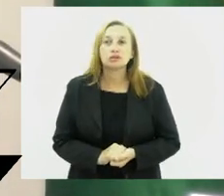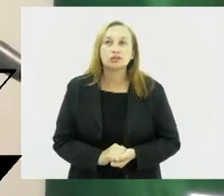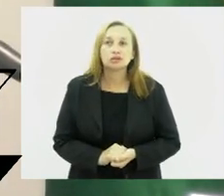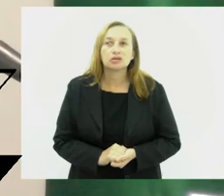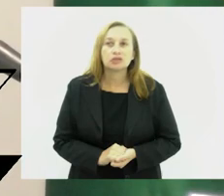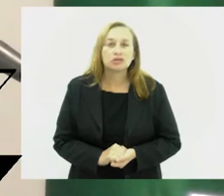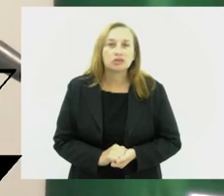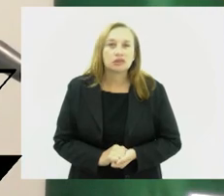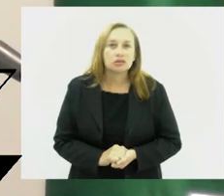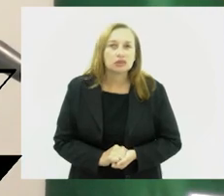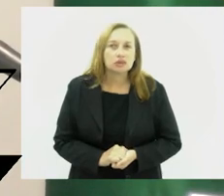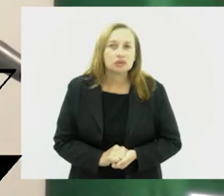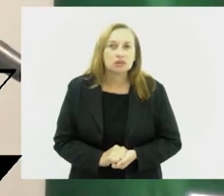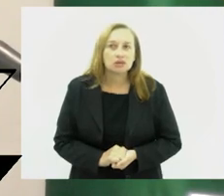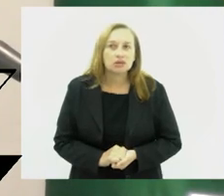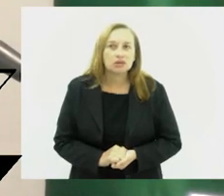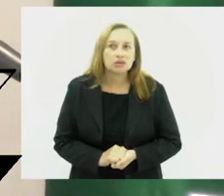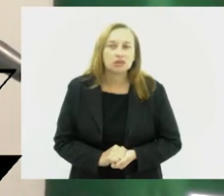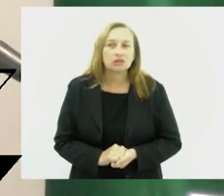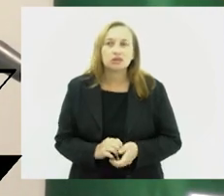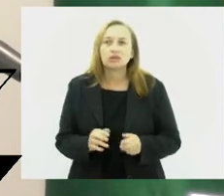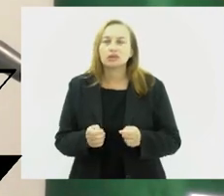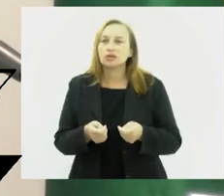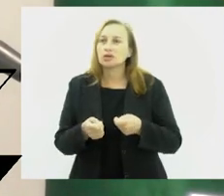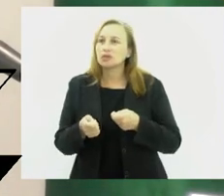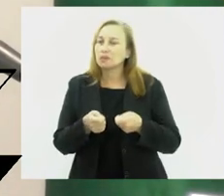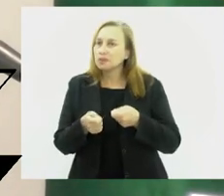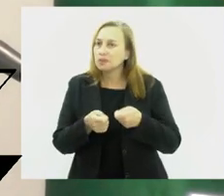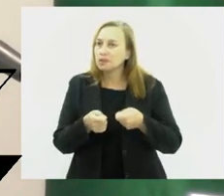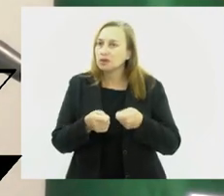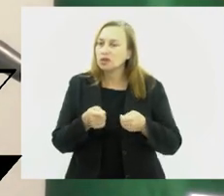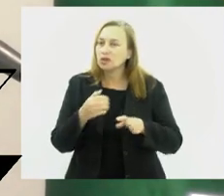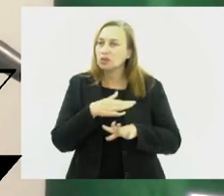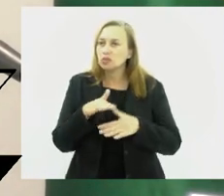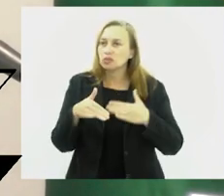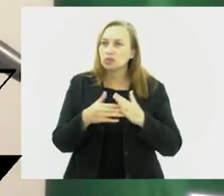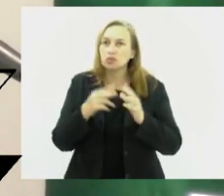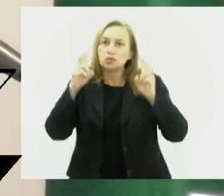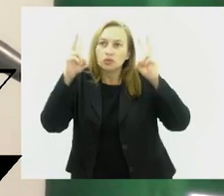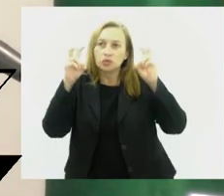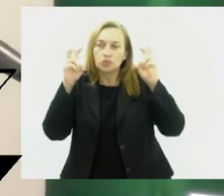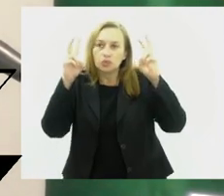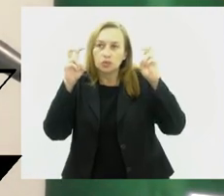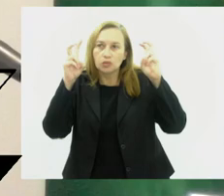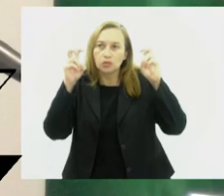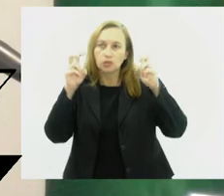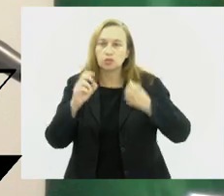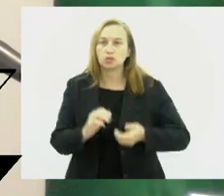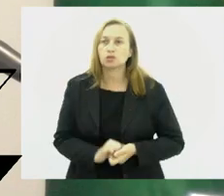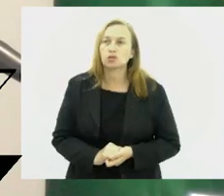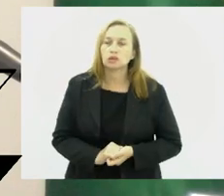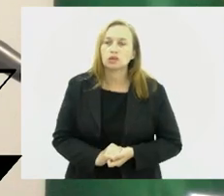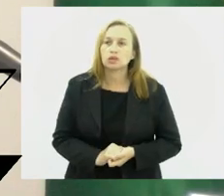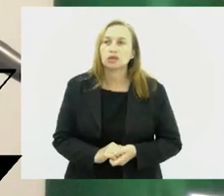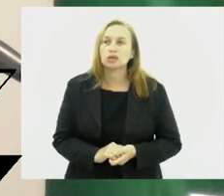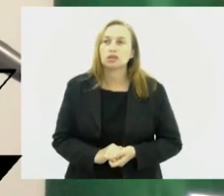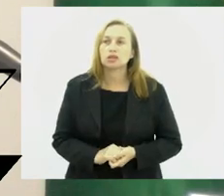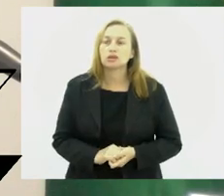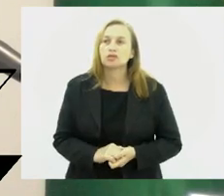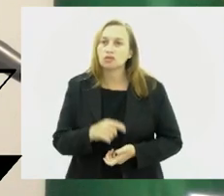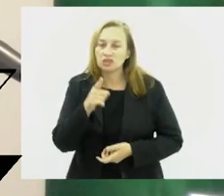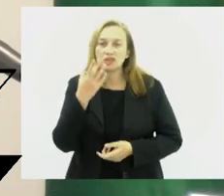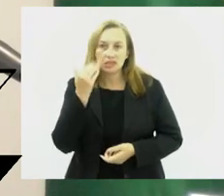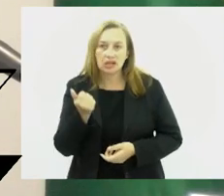legislação que possa ali regulamentar toda essa situação, para não criar um embrólio de você saber o que você fazer. O